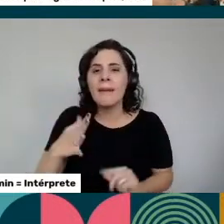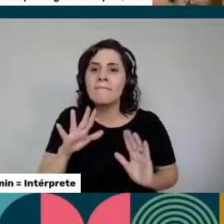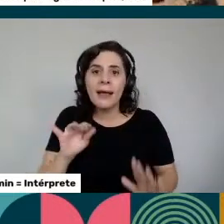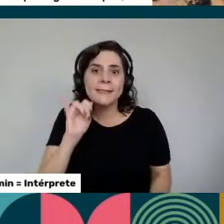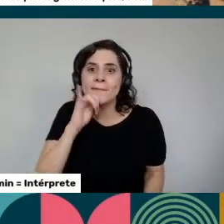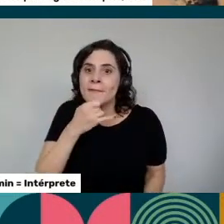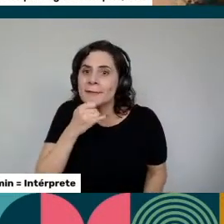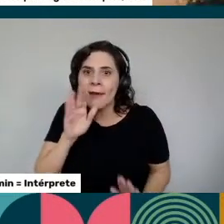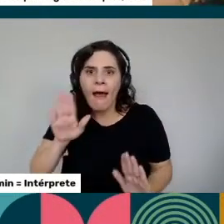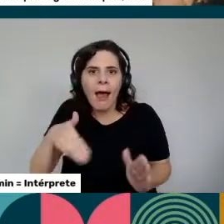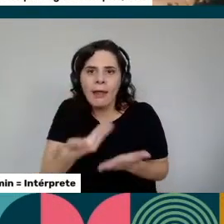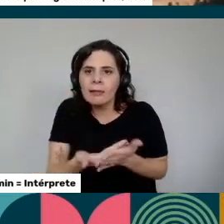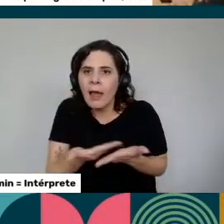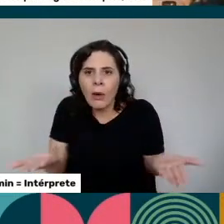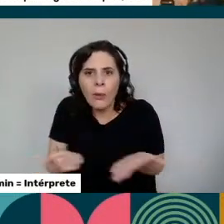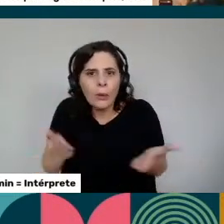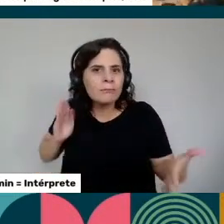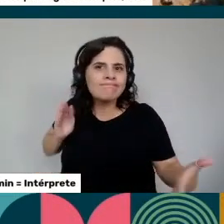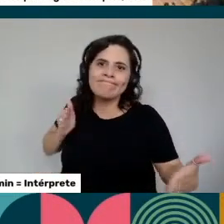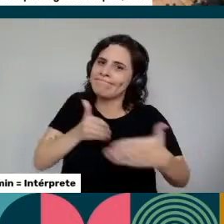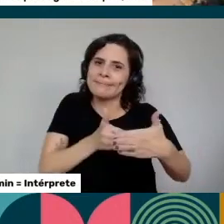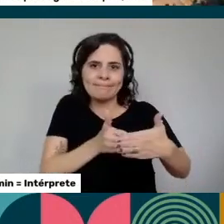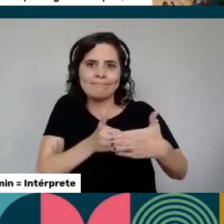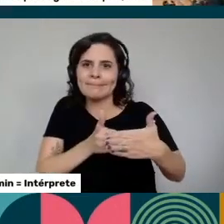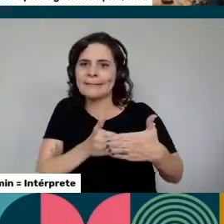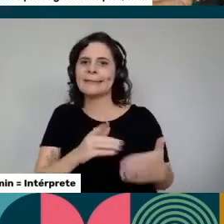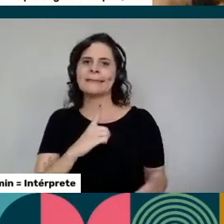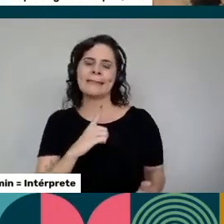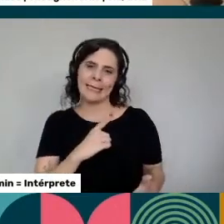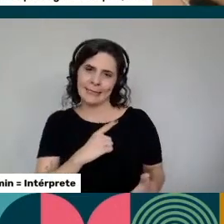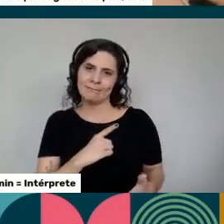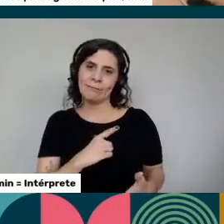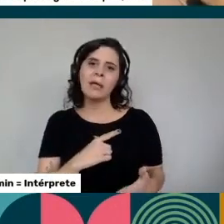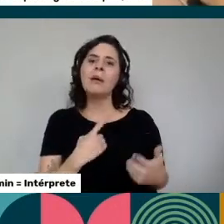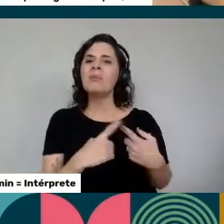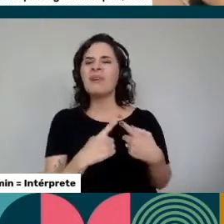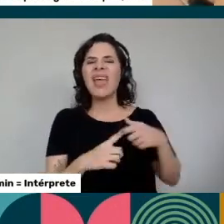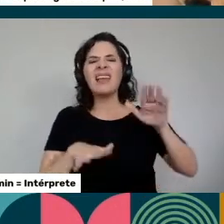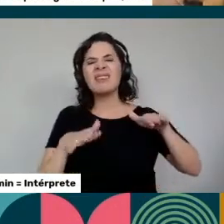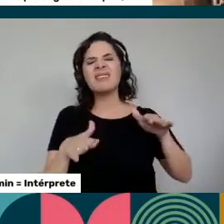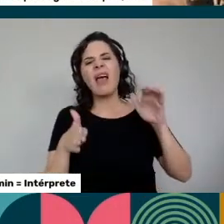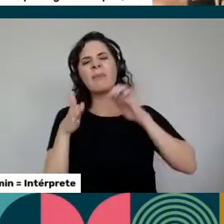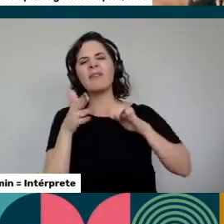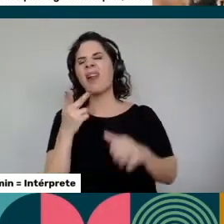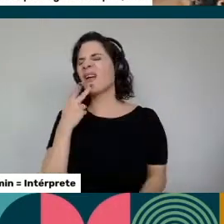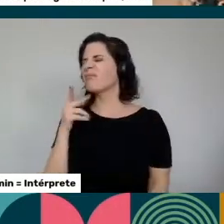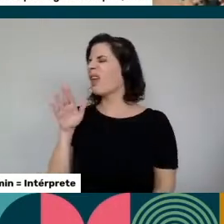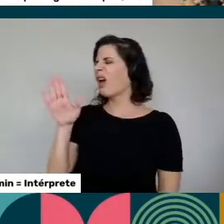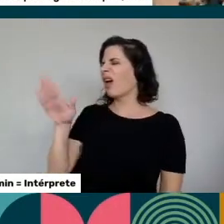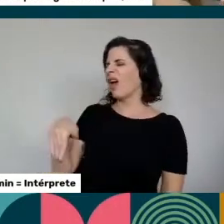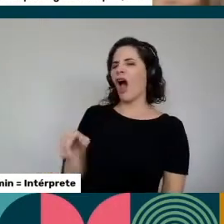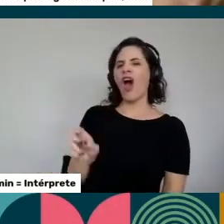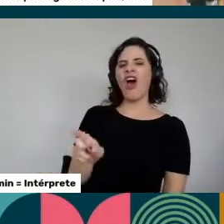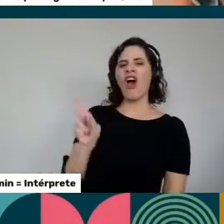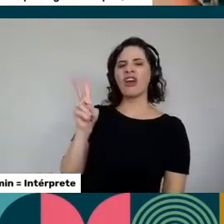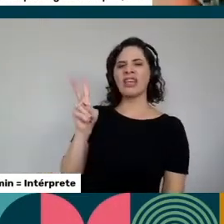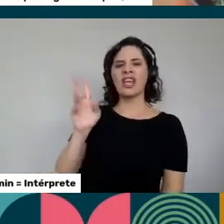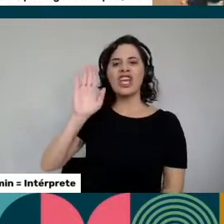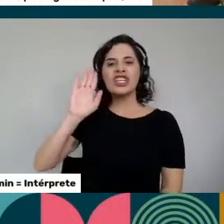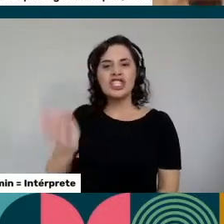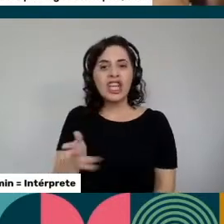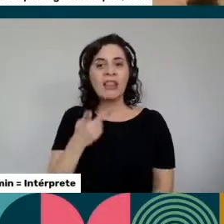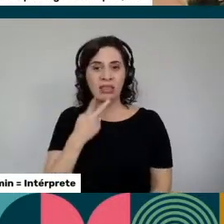muito porque, às vezes, as organizações falam, então tá, então aqui já tem um gráfico mostrando que aumenta